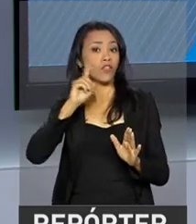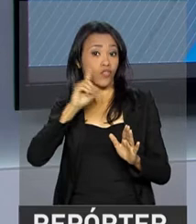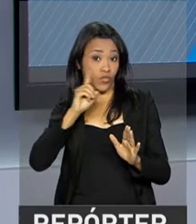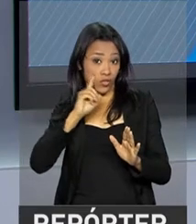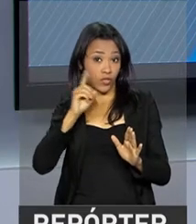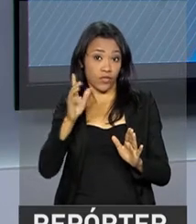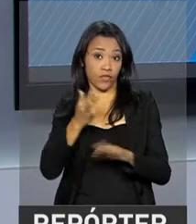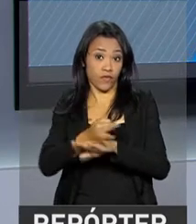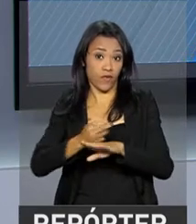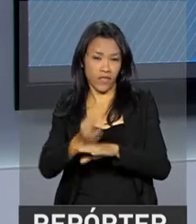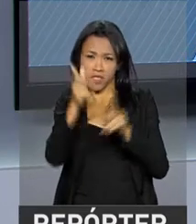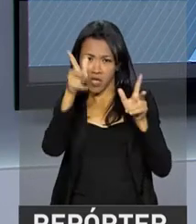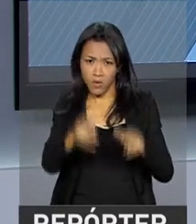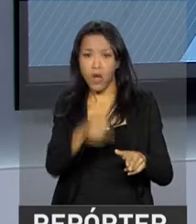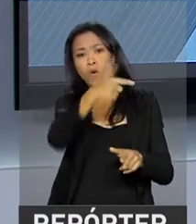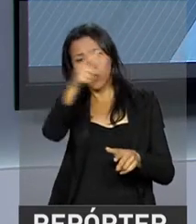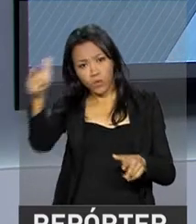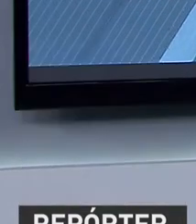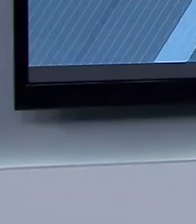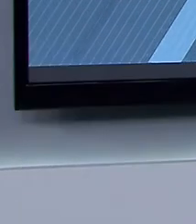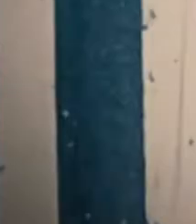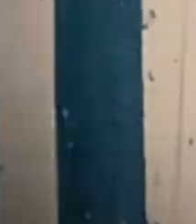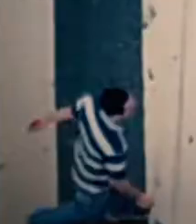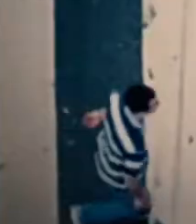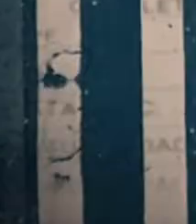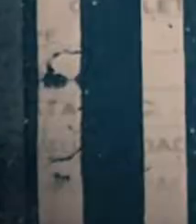contratos de trabalho integral